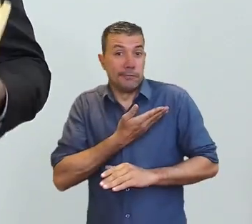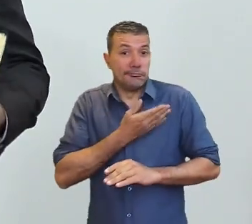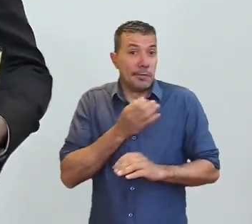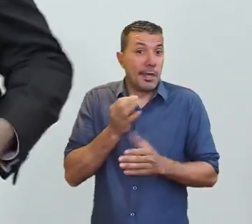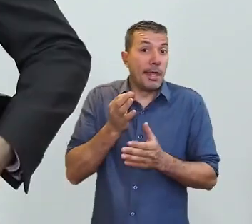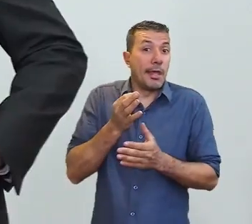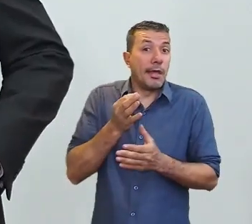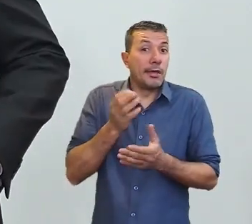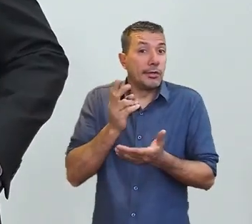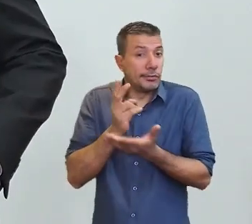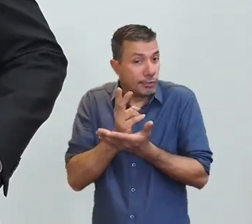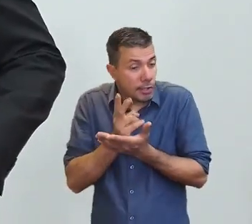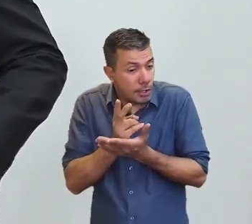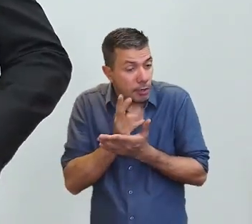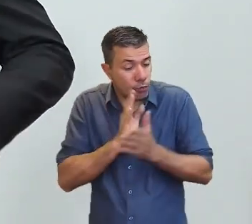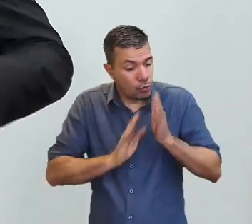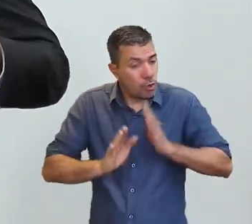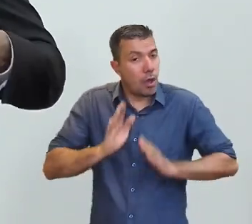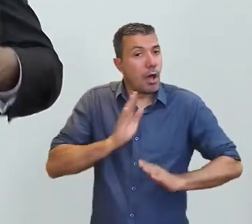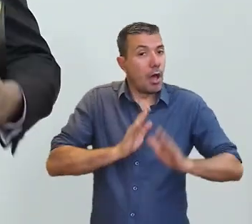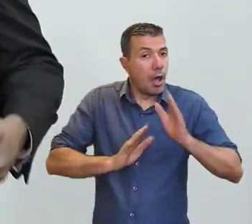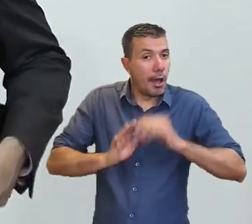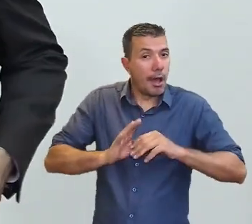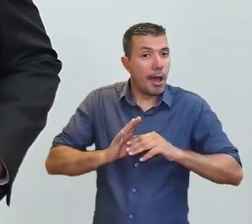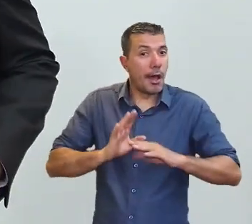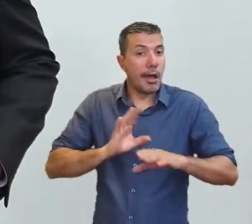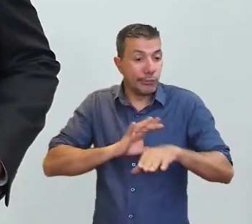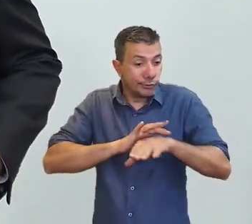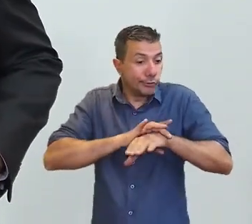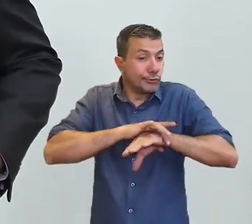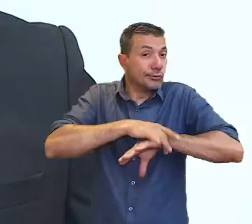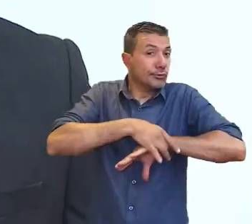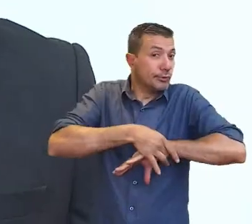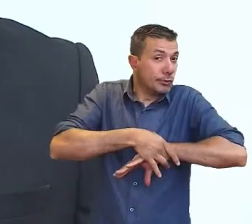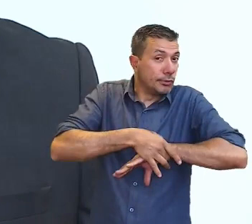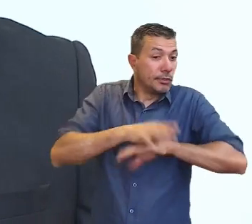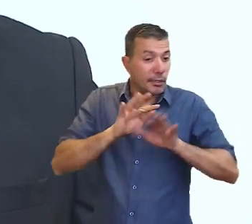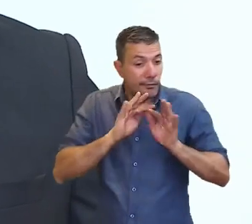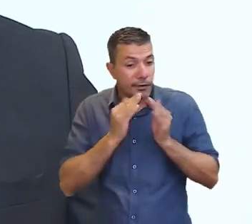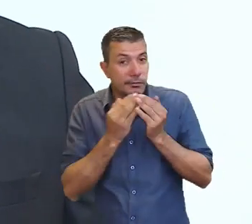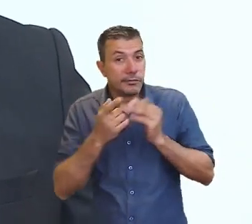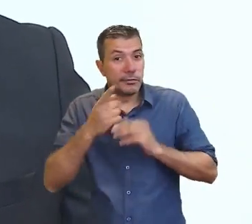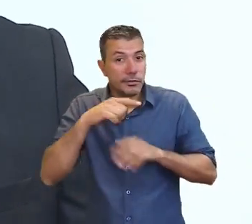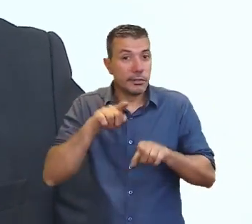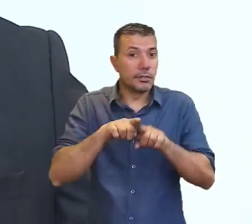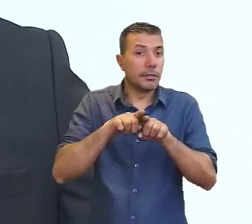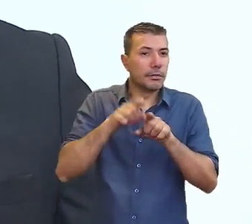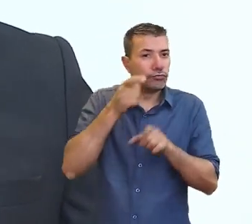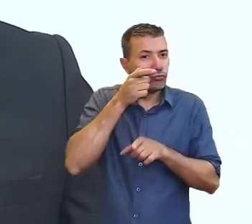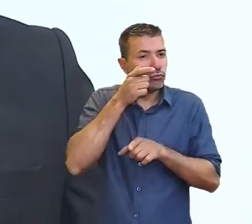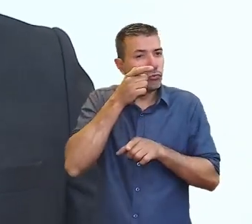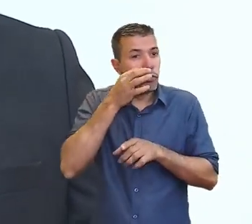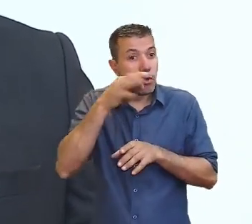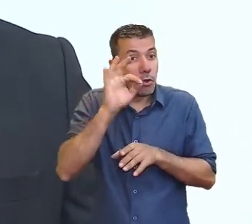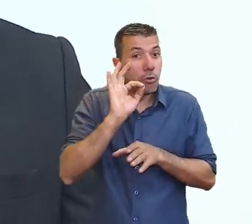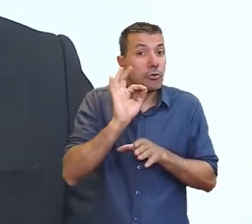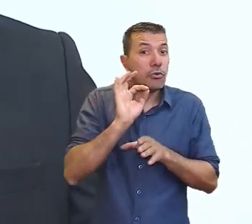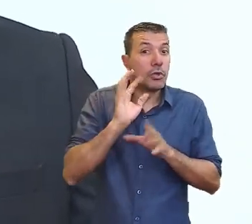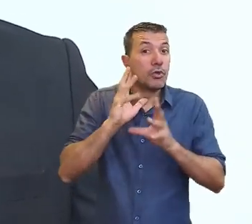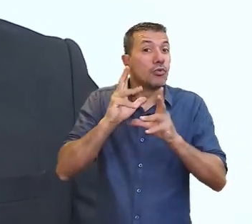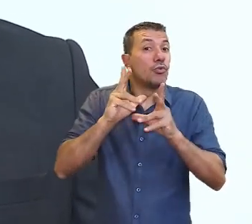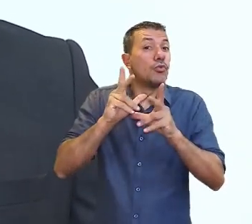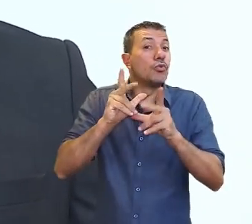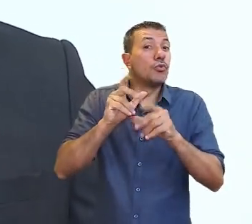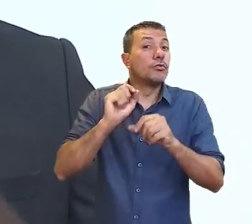nos preservando para o melhor e para a melhor saúde da nossa família e de nós mesmos, mas é claro, sempre muito ligados também em toda